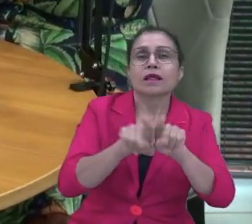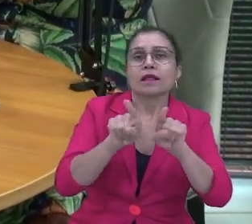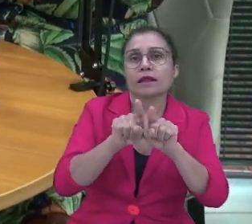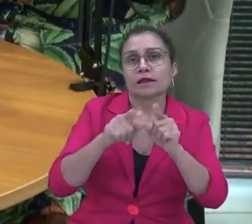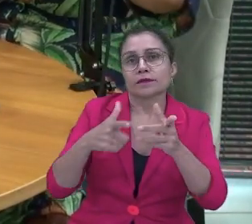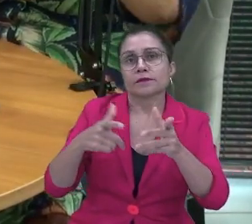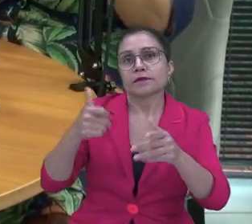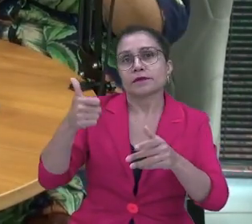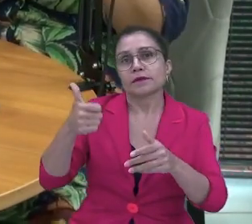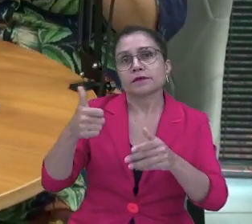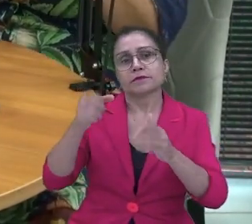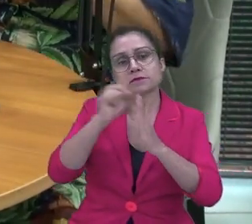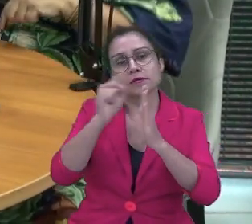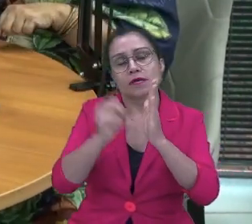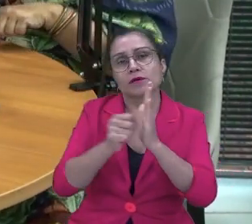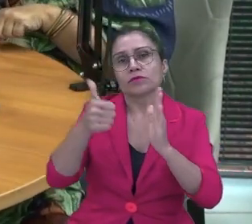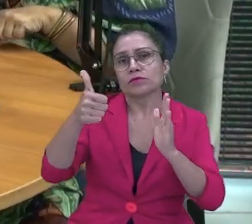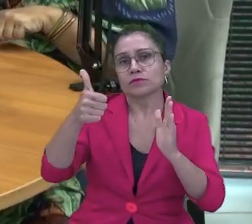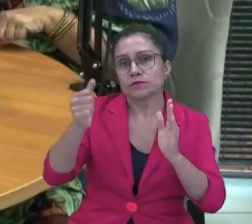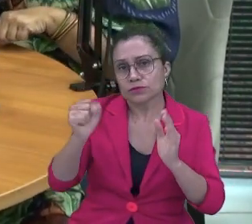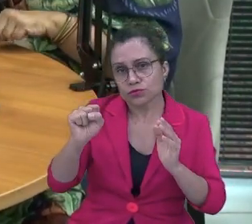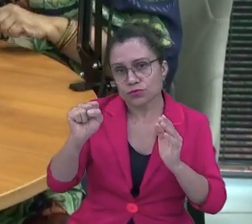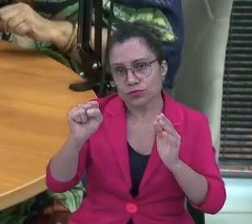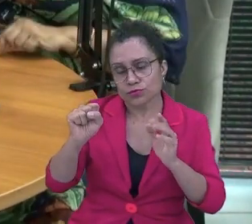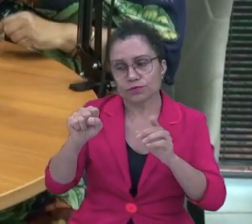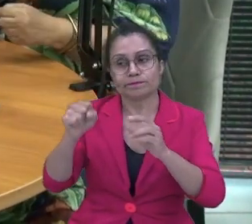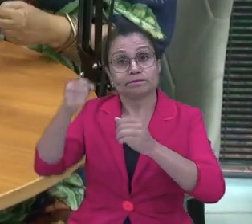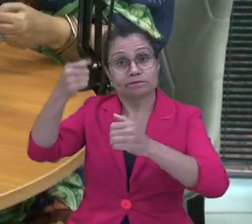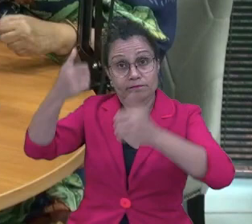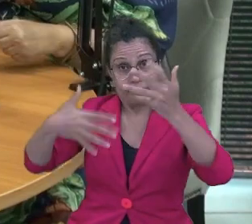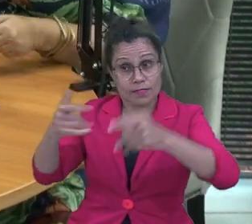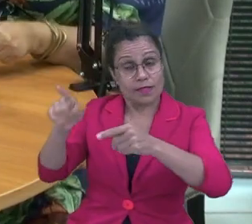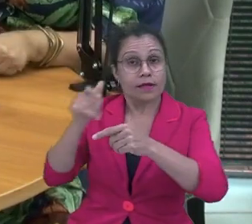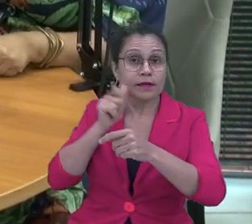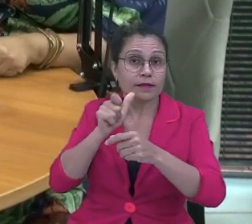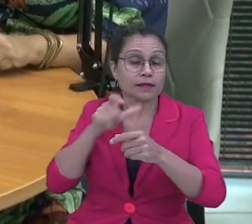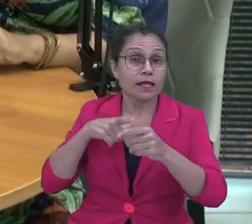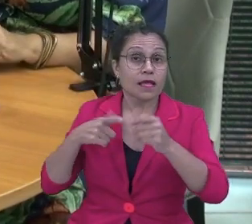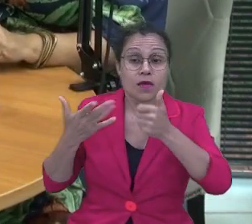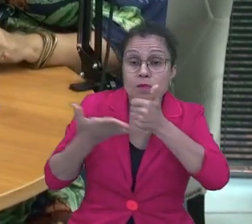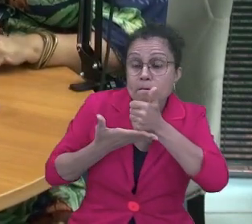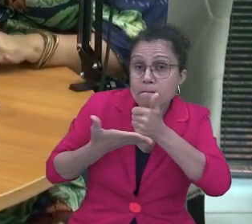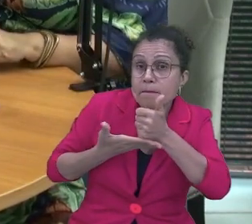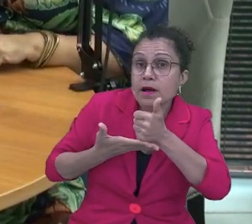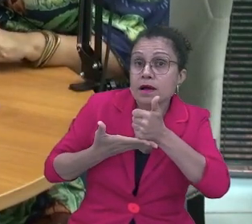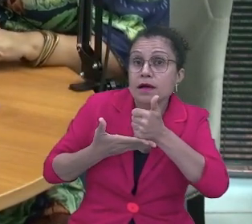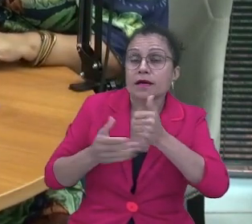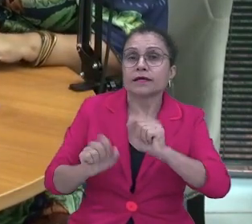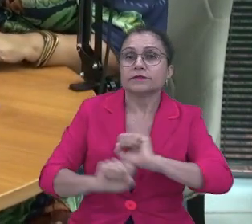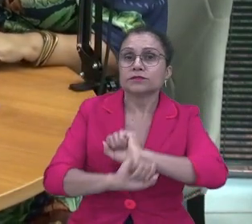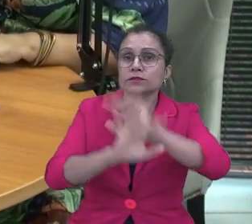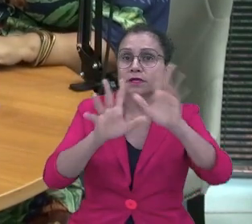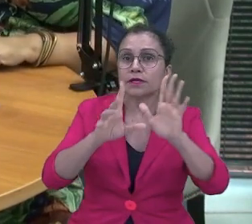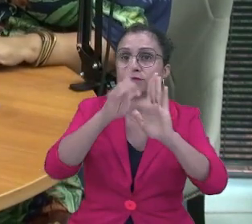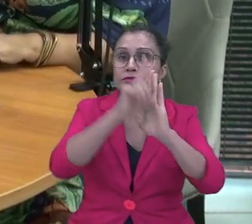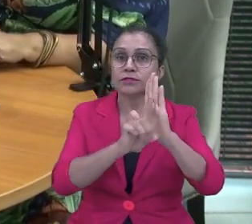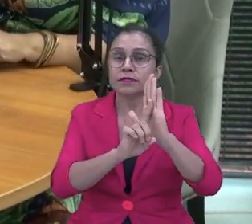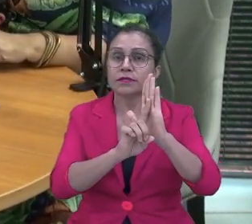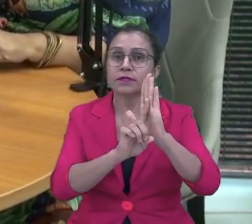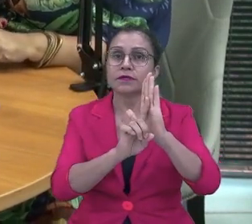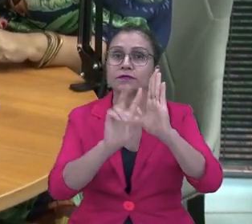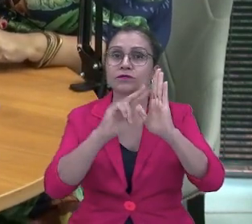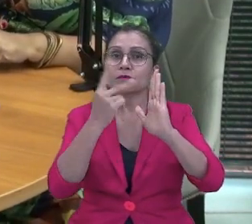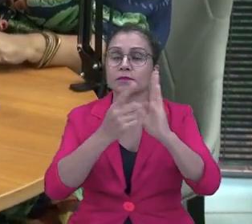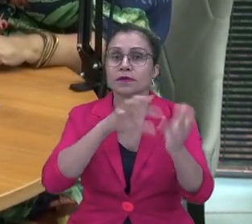no século XVIII. Tanto que essa declaração dela fez com que tivesse base para a Declaração Universal dos Direitos Humanos, agora